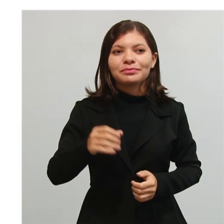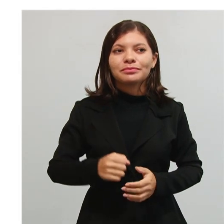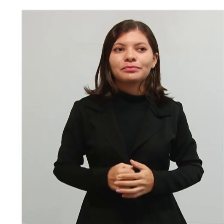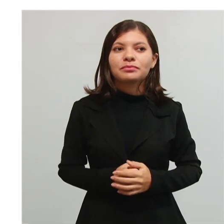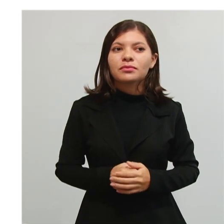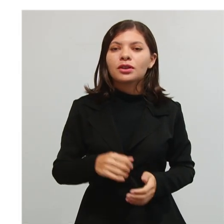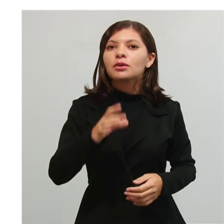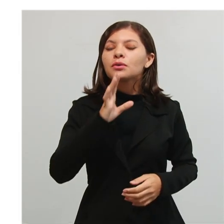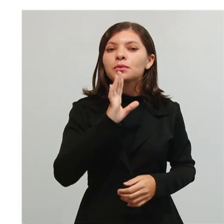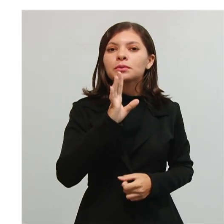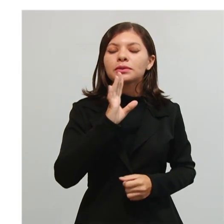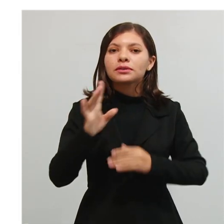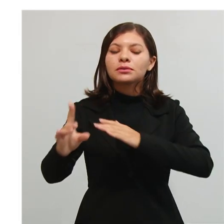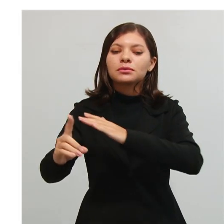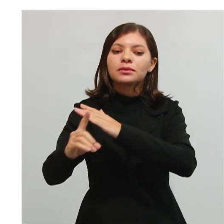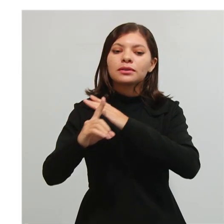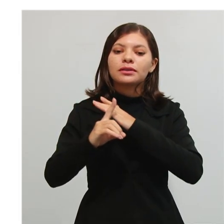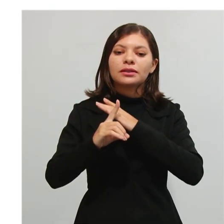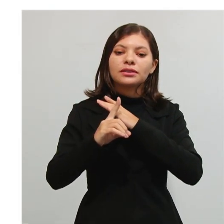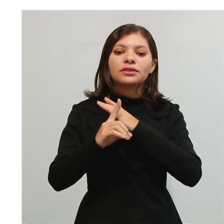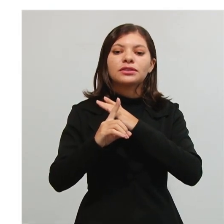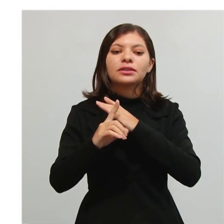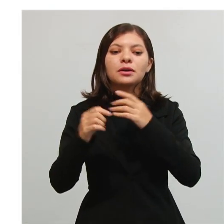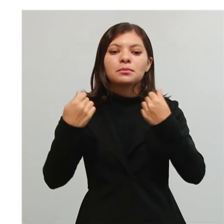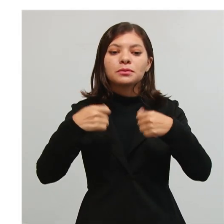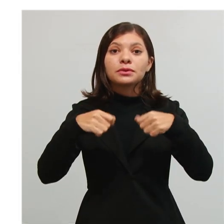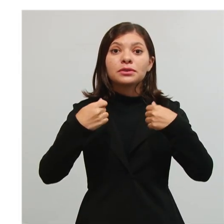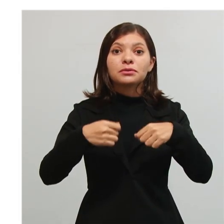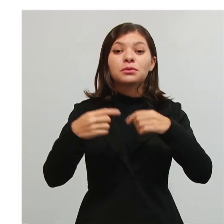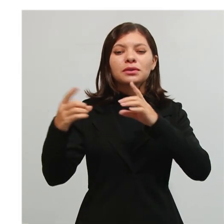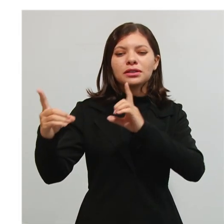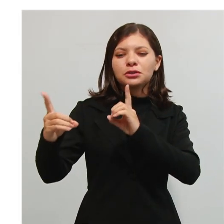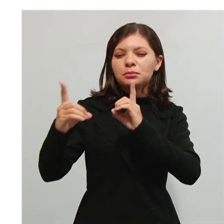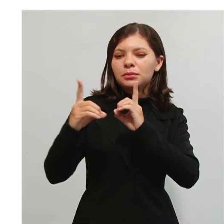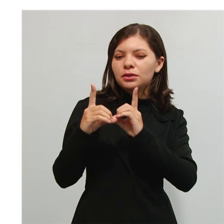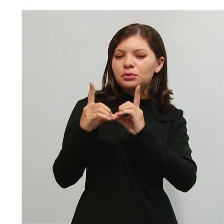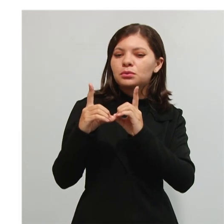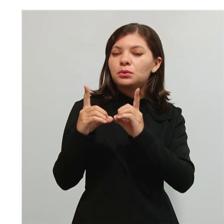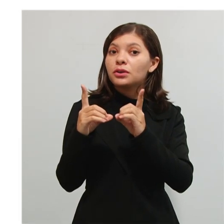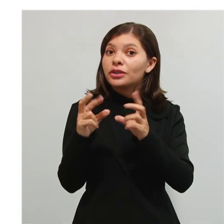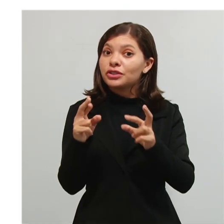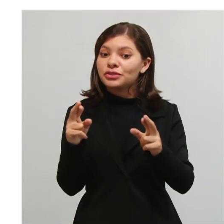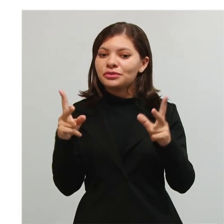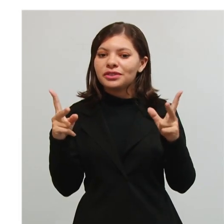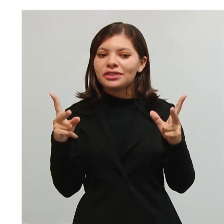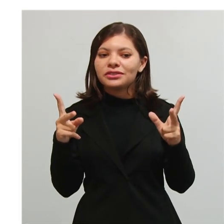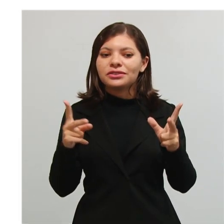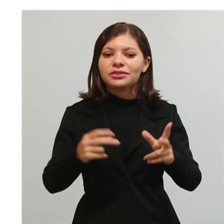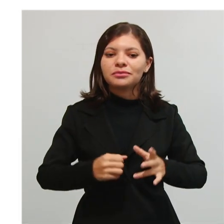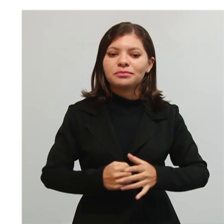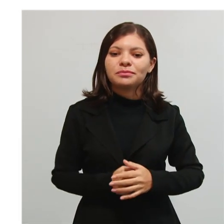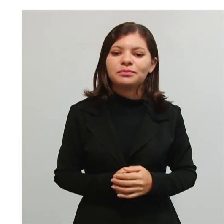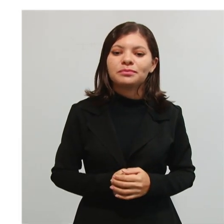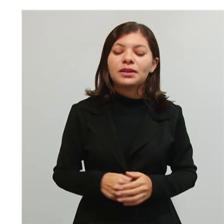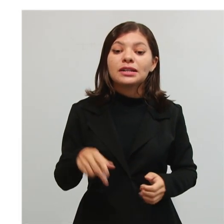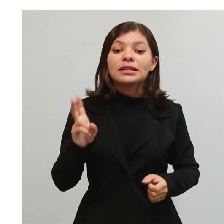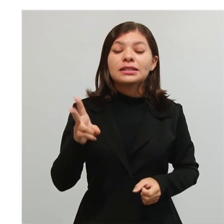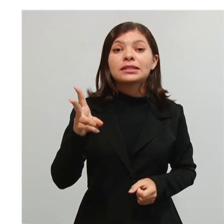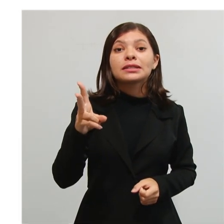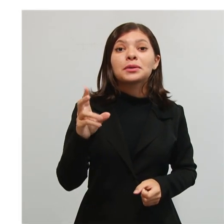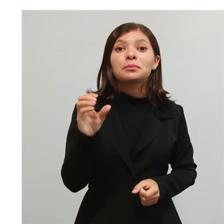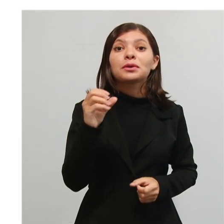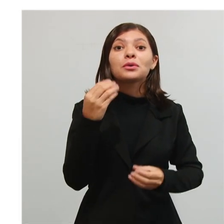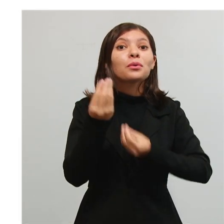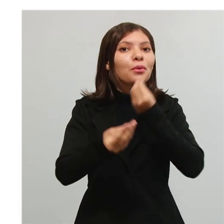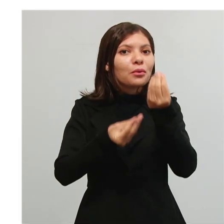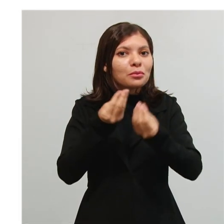conhecendo o cliente é possível fornecer-lhe um atendimento personalizado e sempre que possível